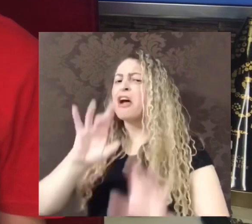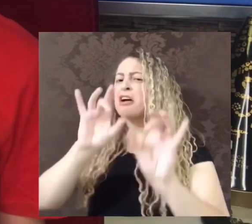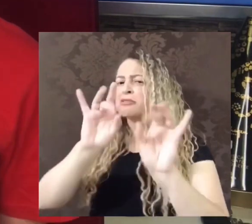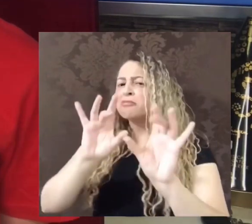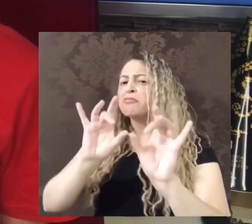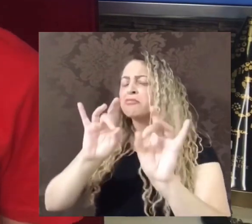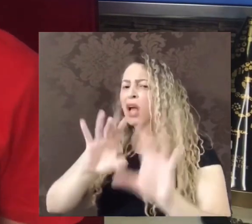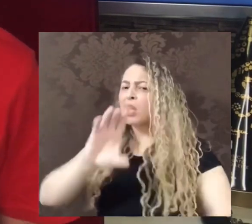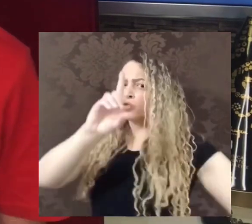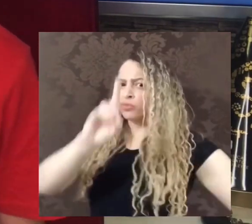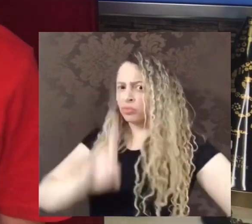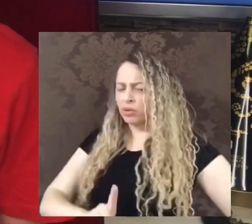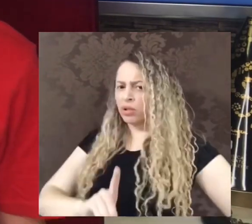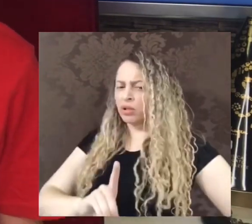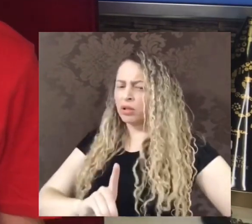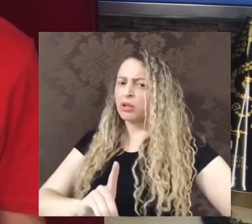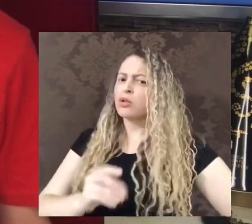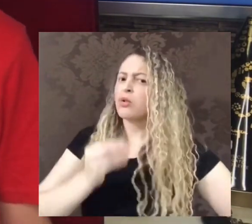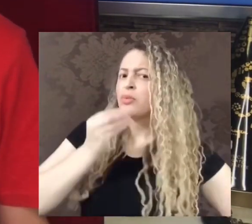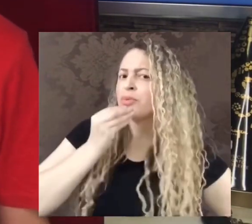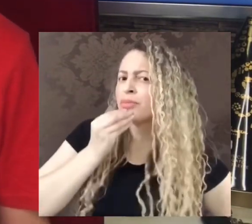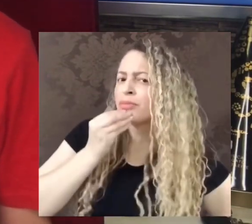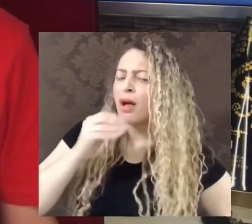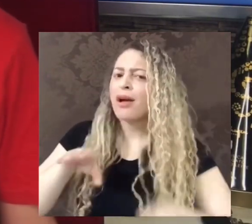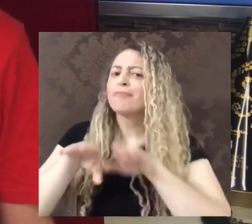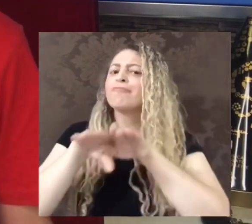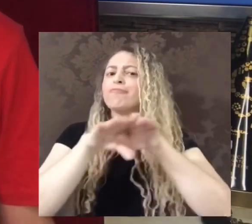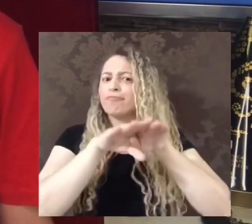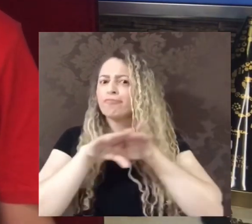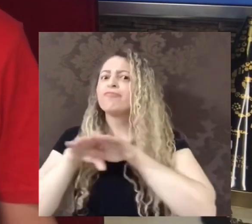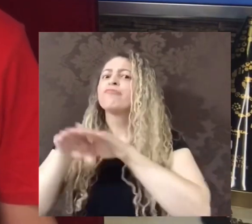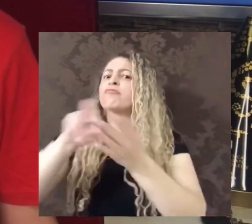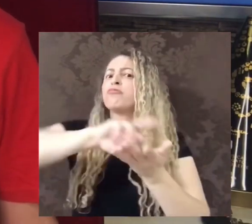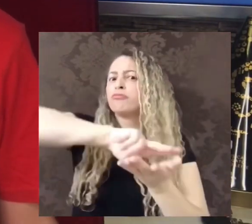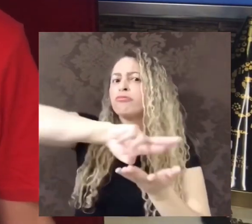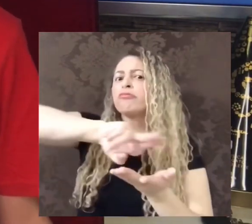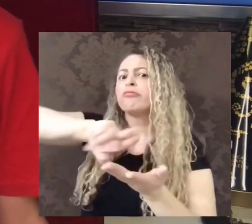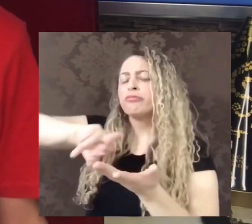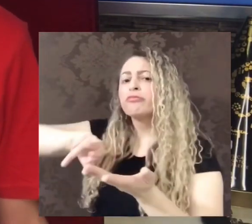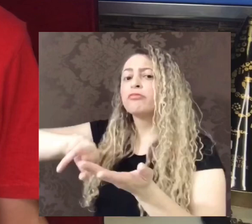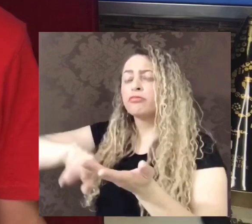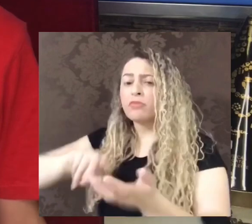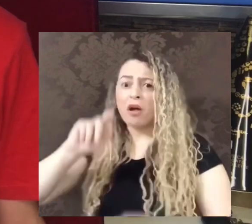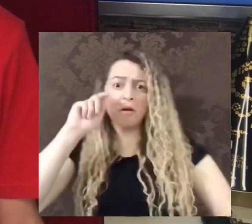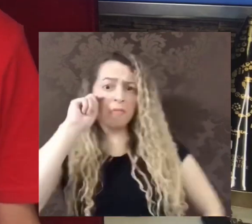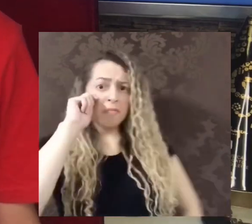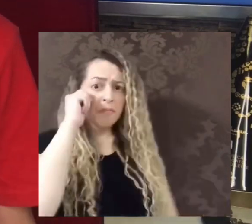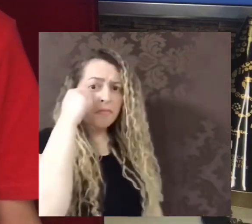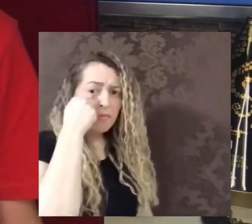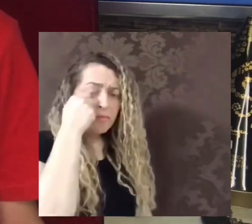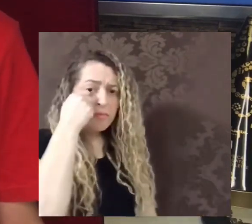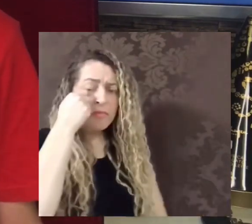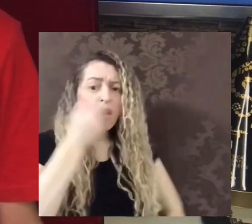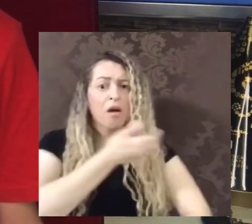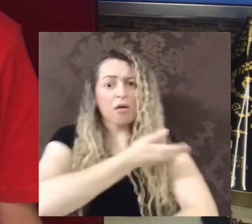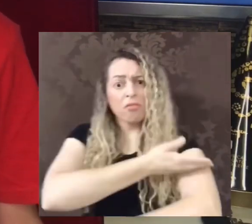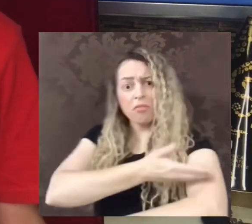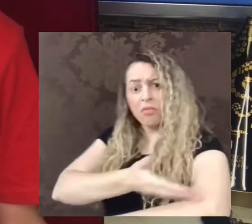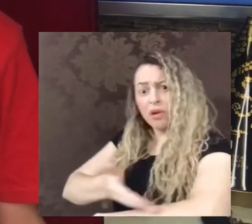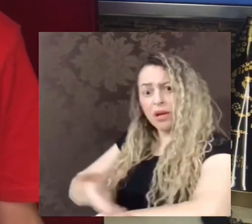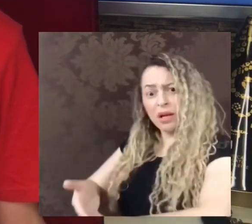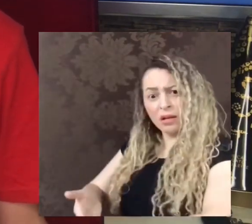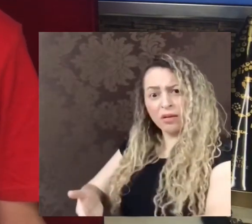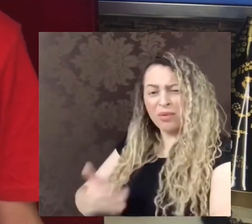que ser especial, tem oportunidades e direitos, coisa e tal. Seja branco